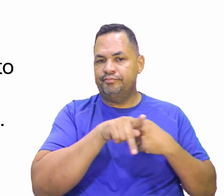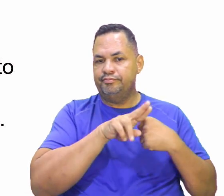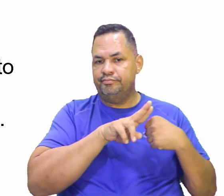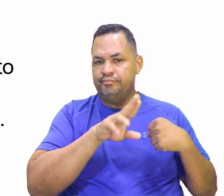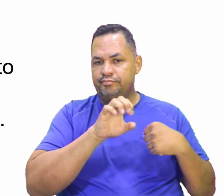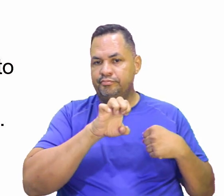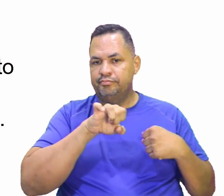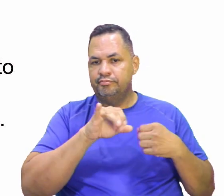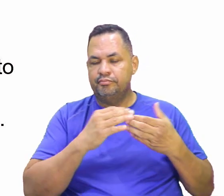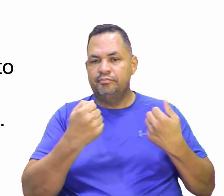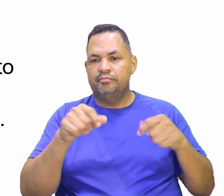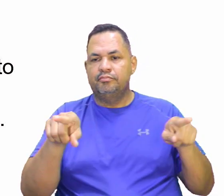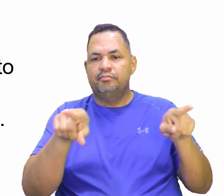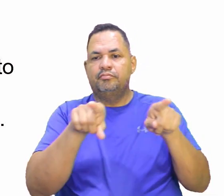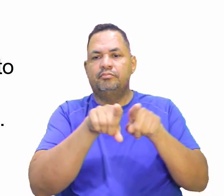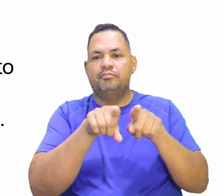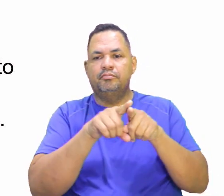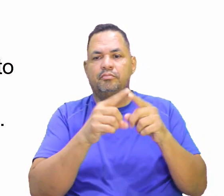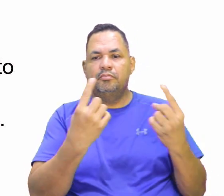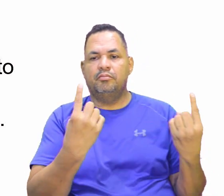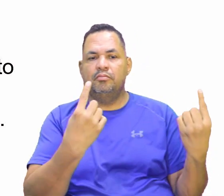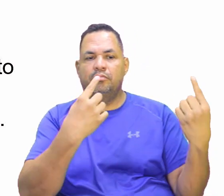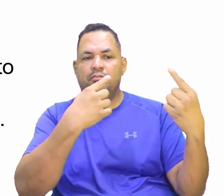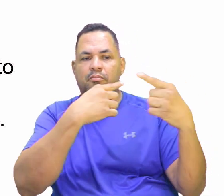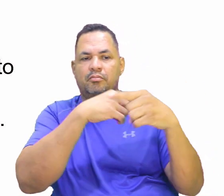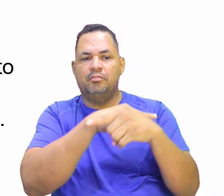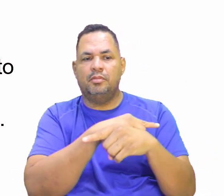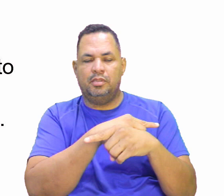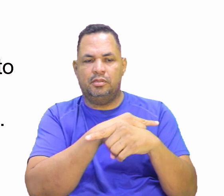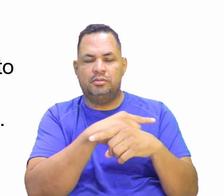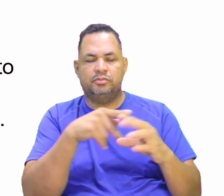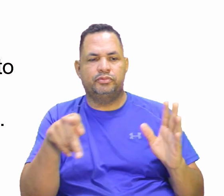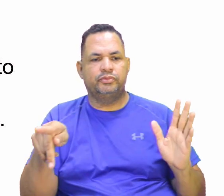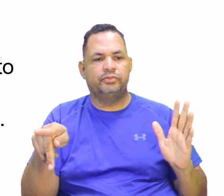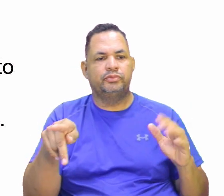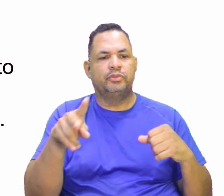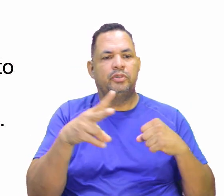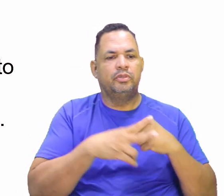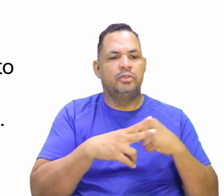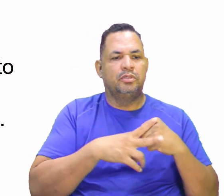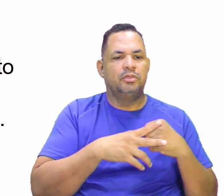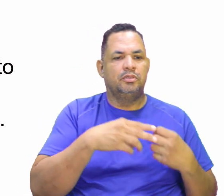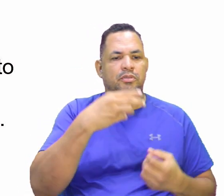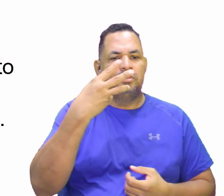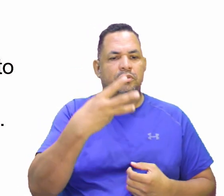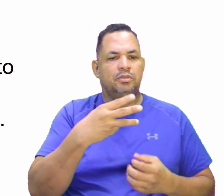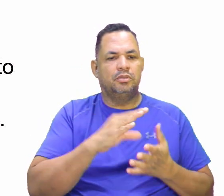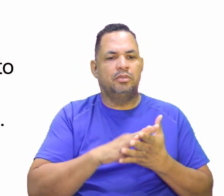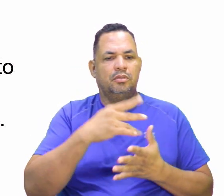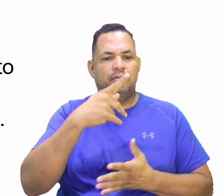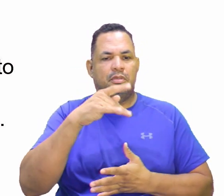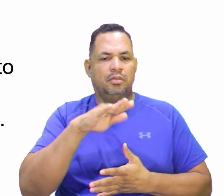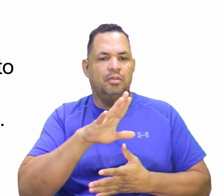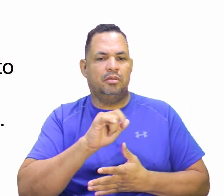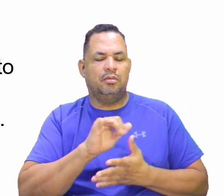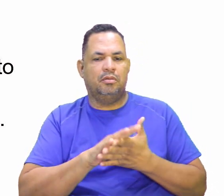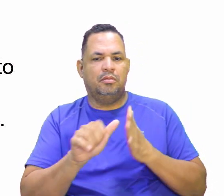se poderia também estar anteposto ao verbo. No item 3, a próxise do